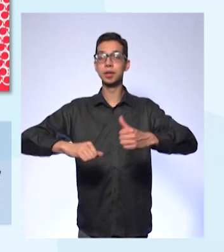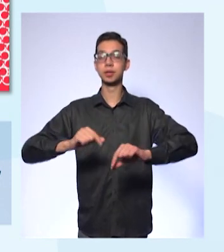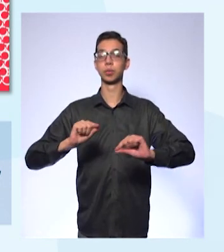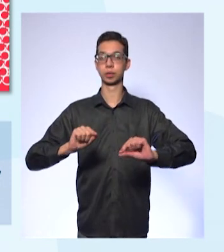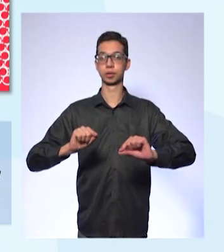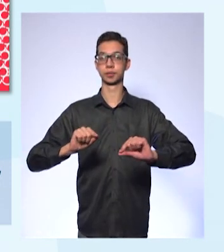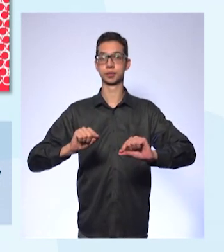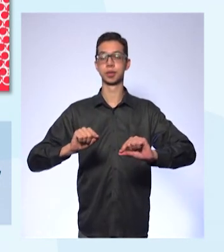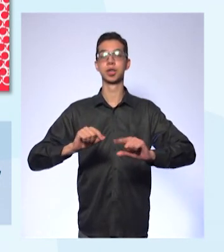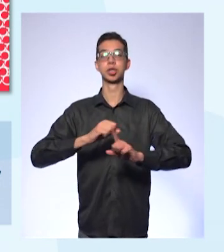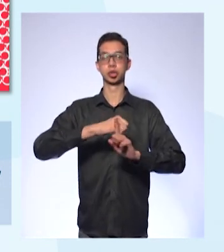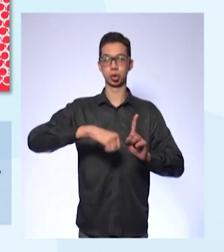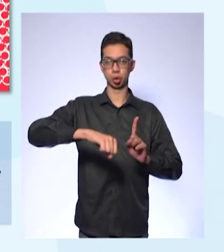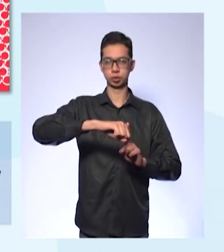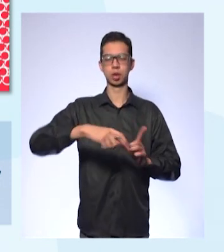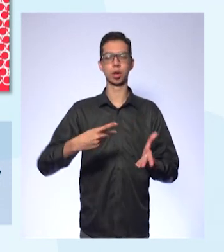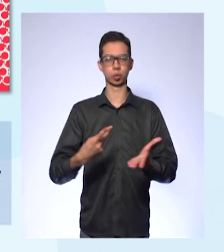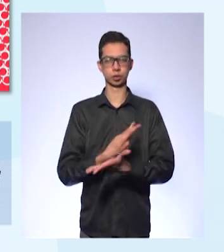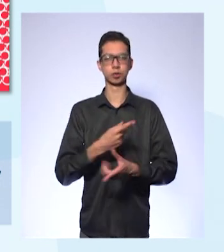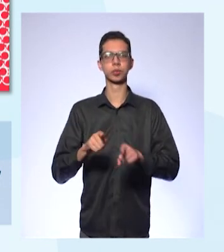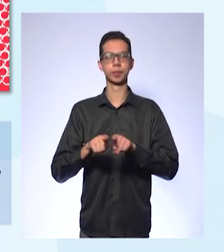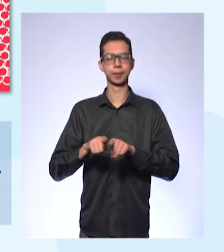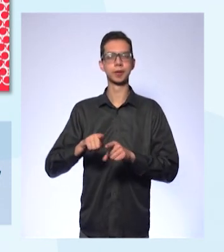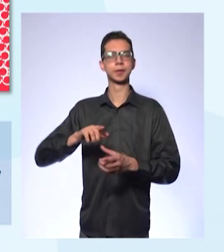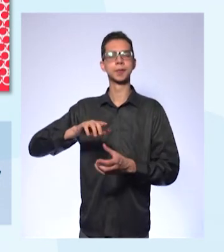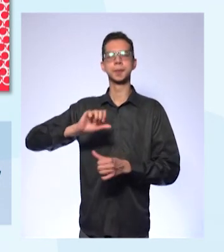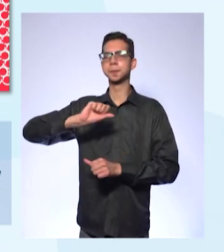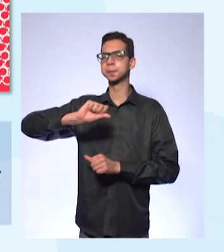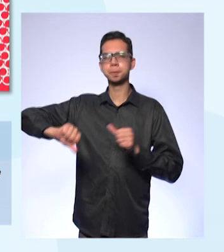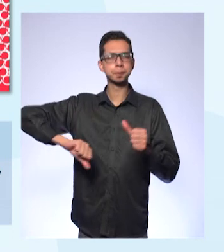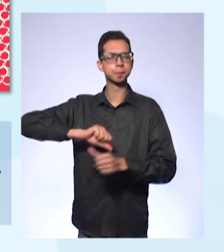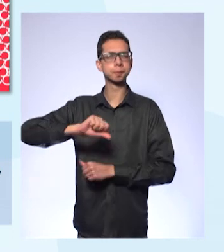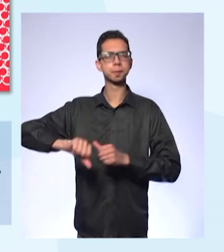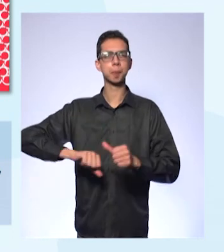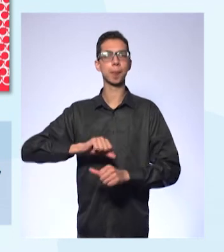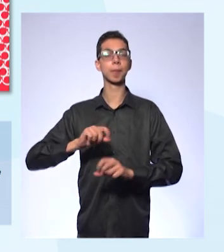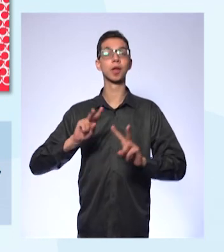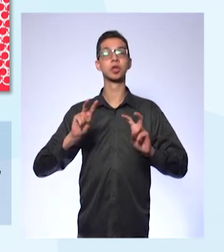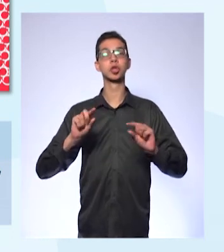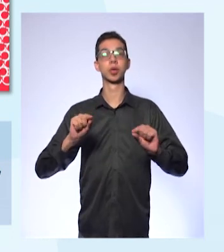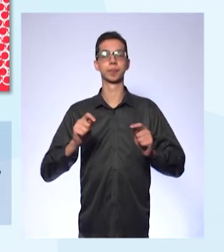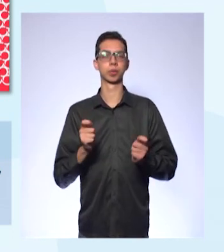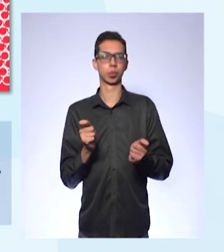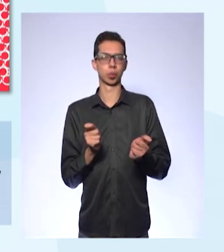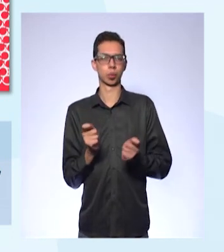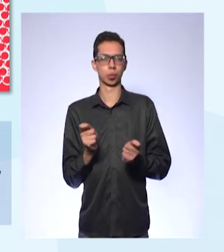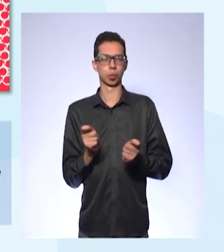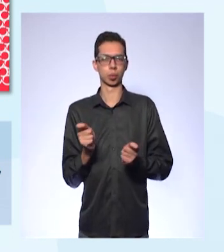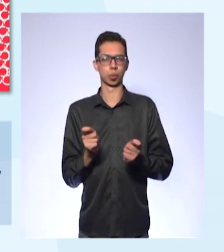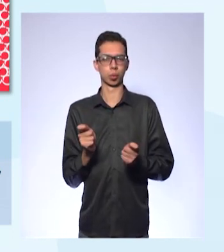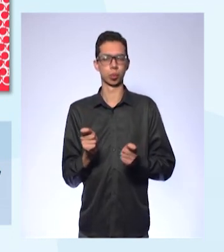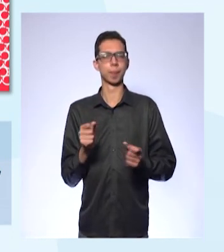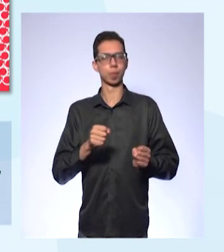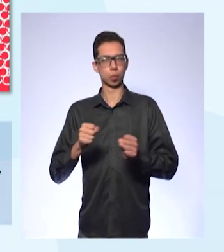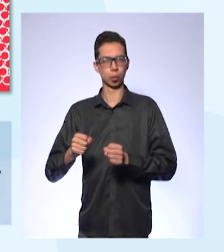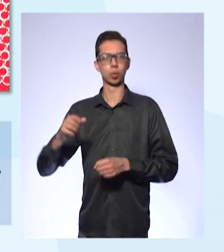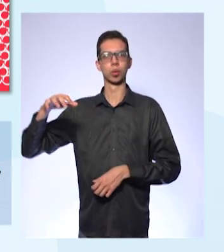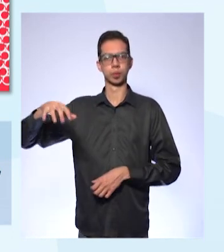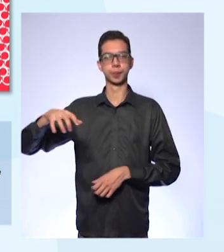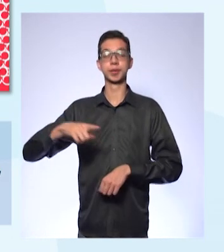nas rebeliões e nos movimentos contestatórios ao poder centralizado durante o período regencial